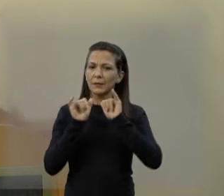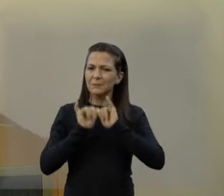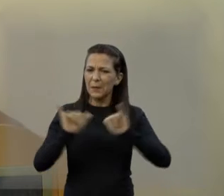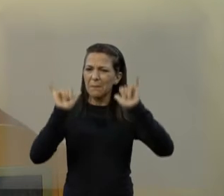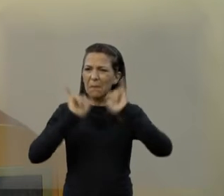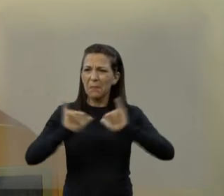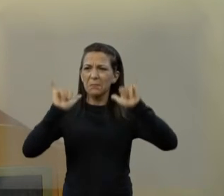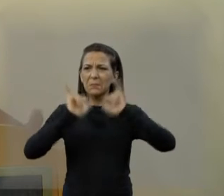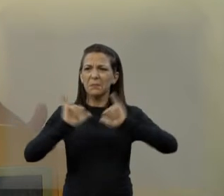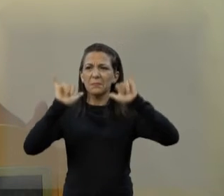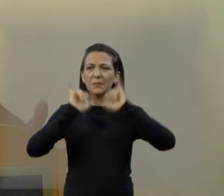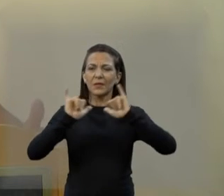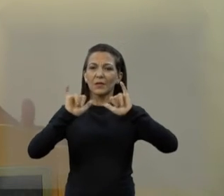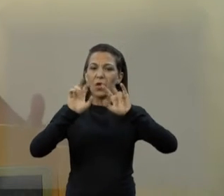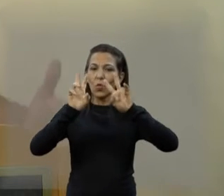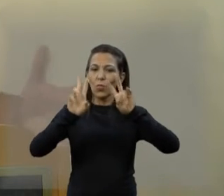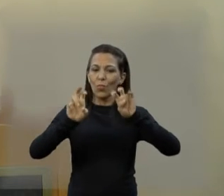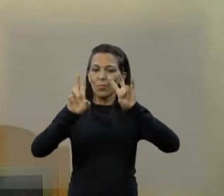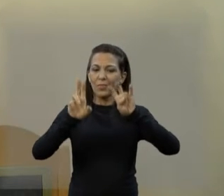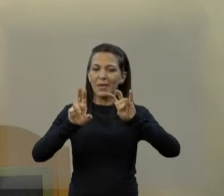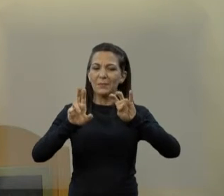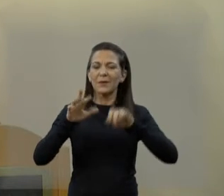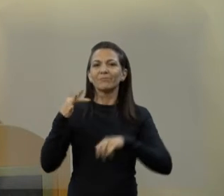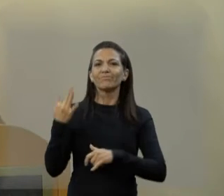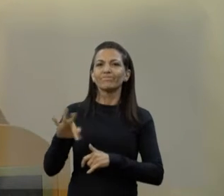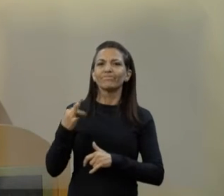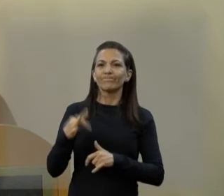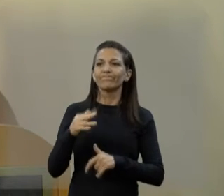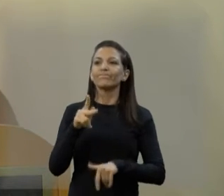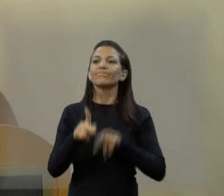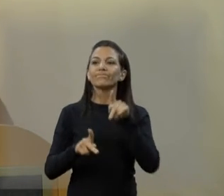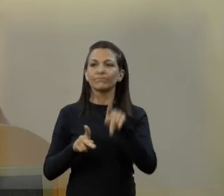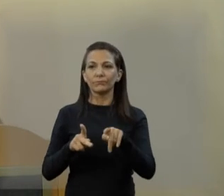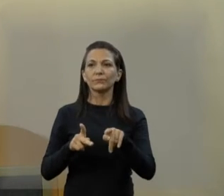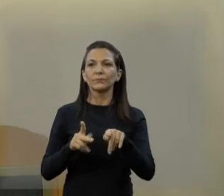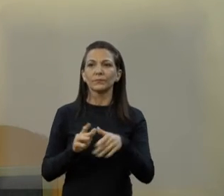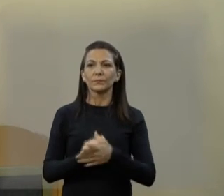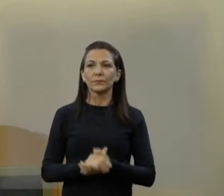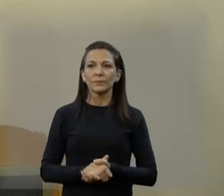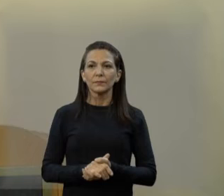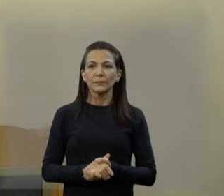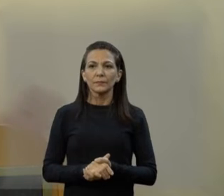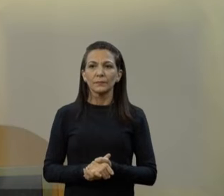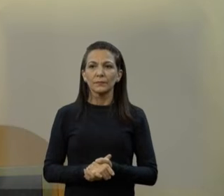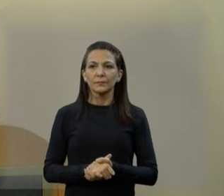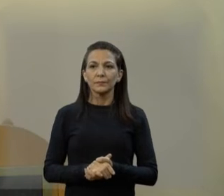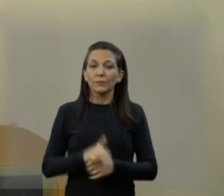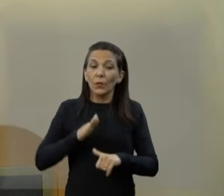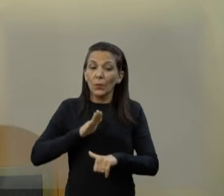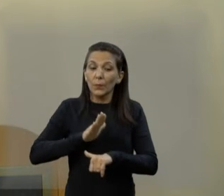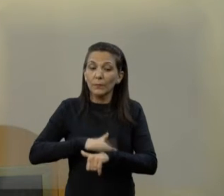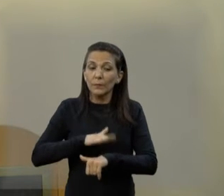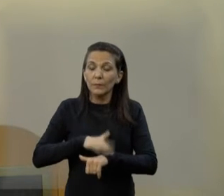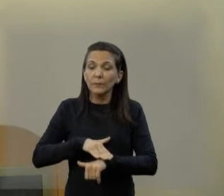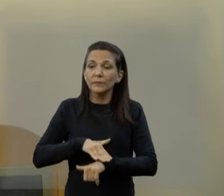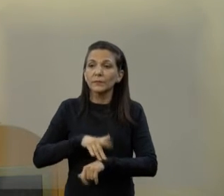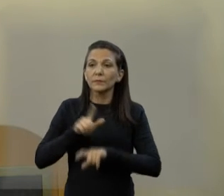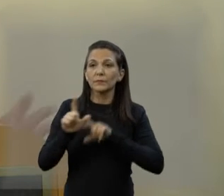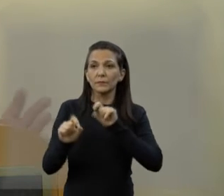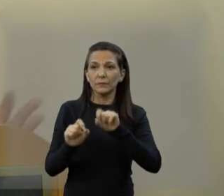publicidade com o tema que é tão dolorido com a população E no momento